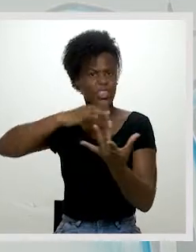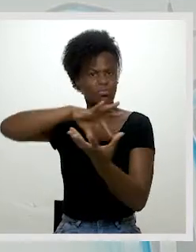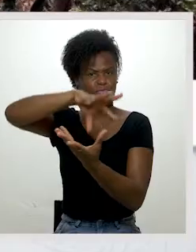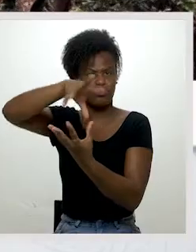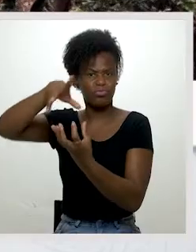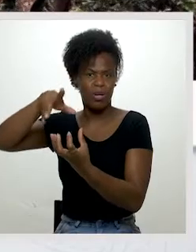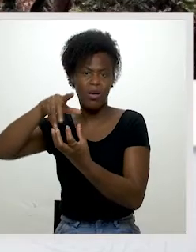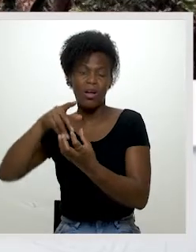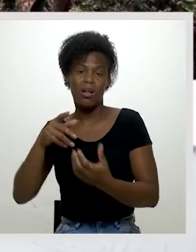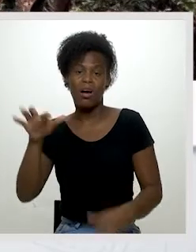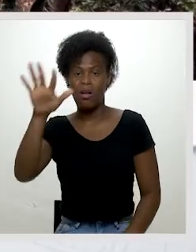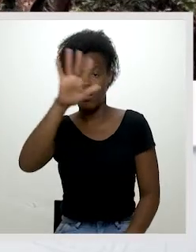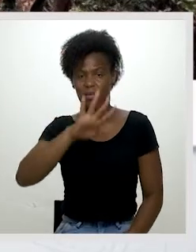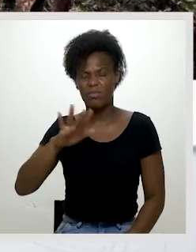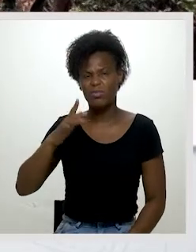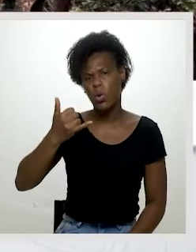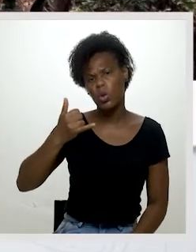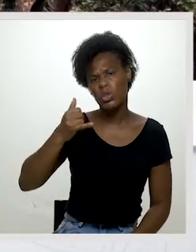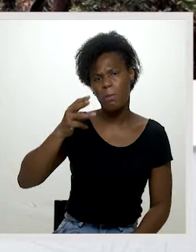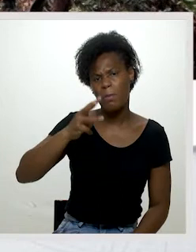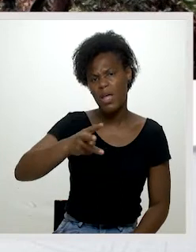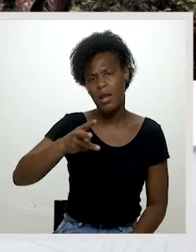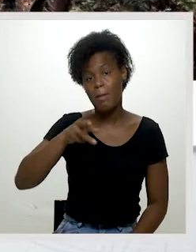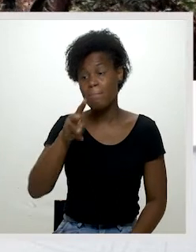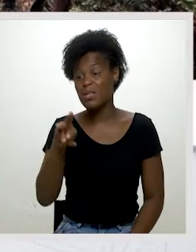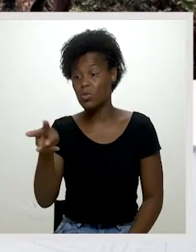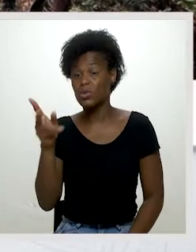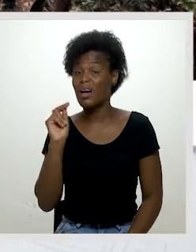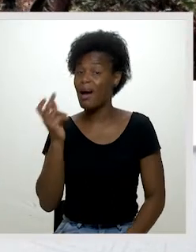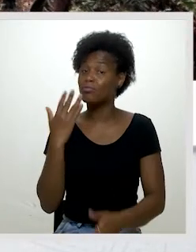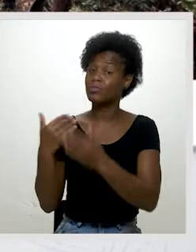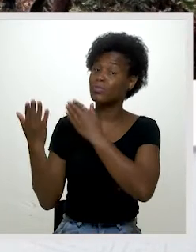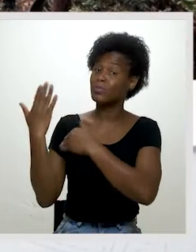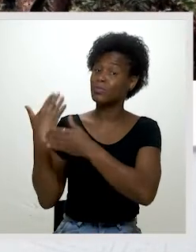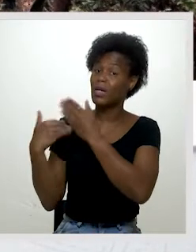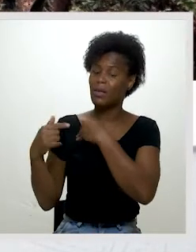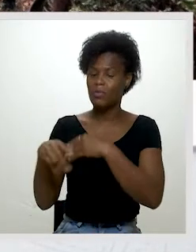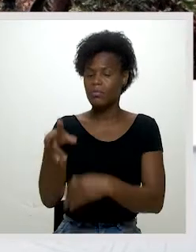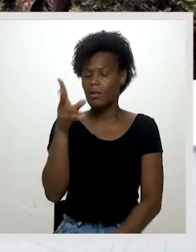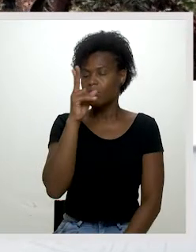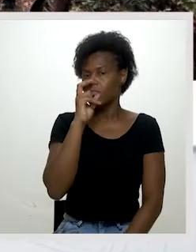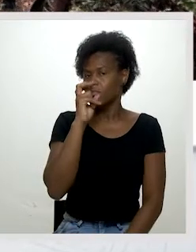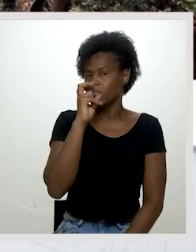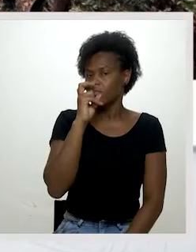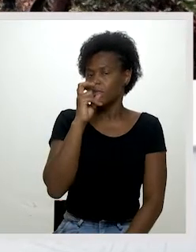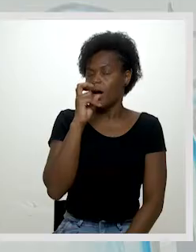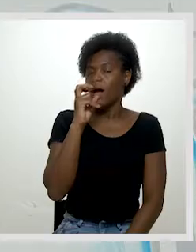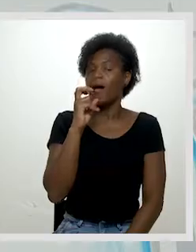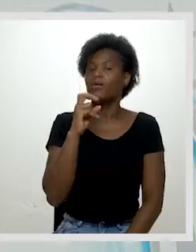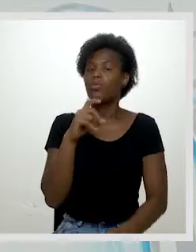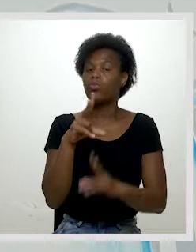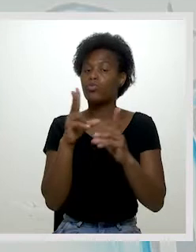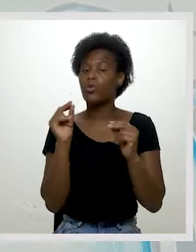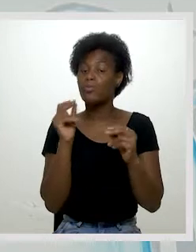continentes. Há cerca de 2.000 milhões de anos apareceu o oxigênio na atmosfera.